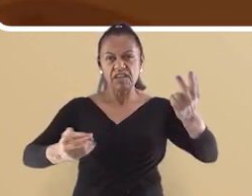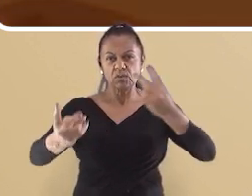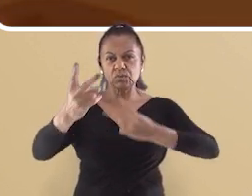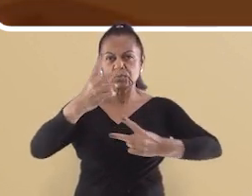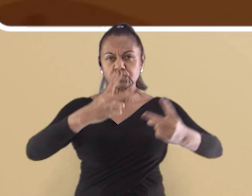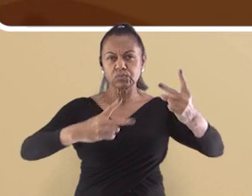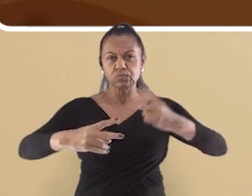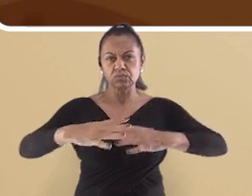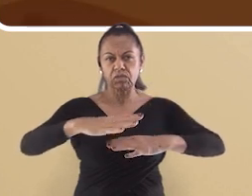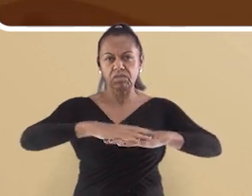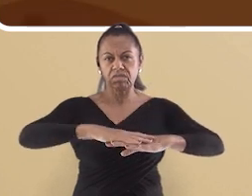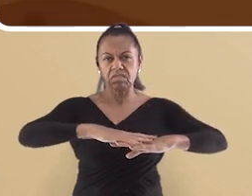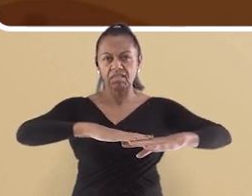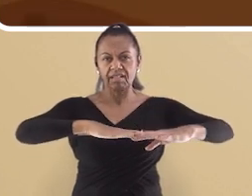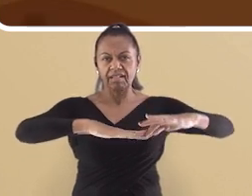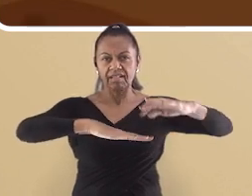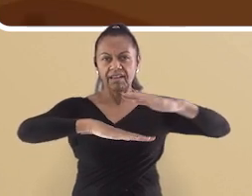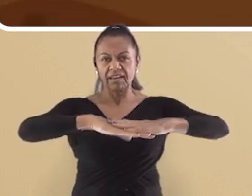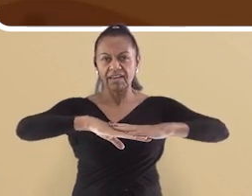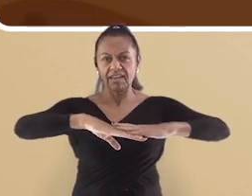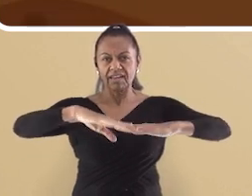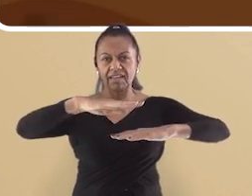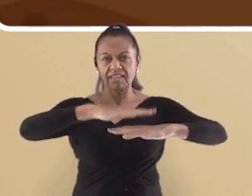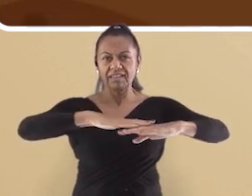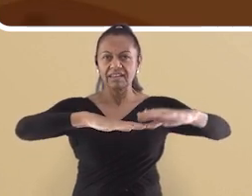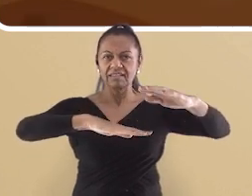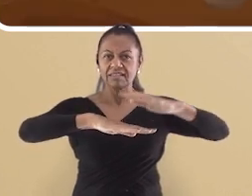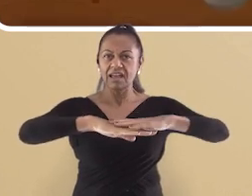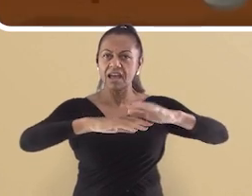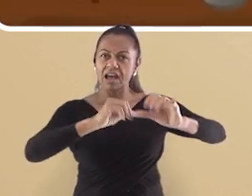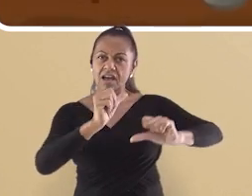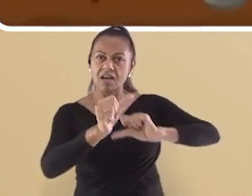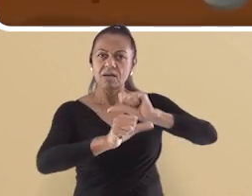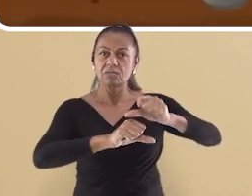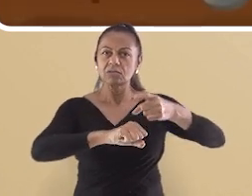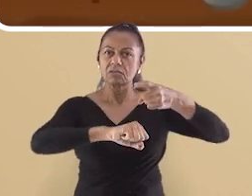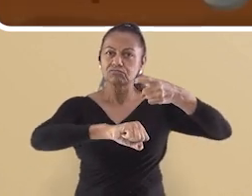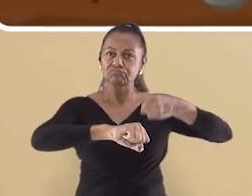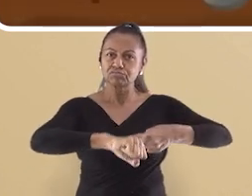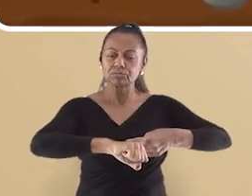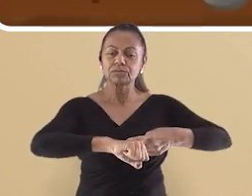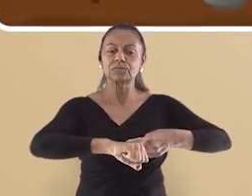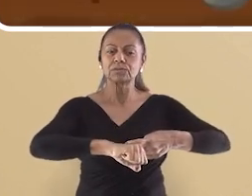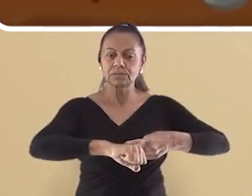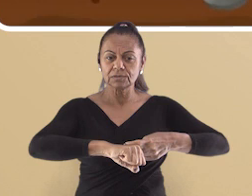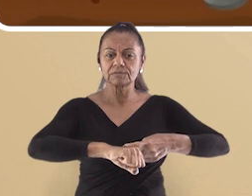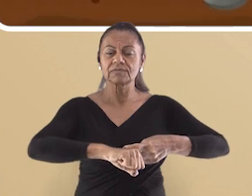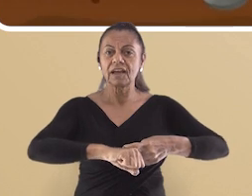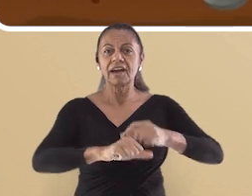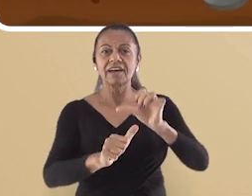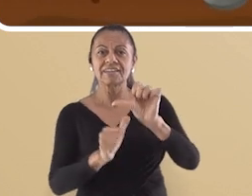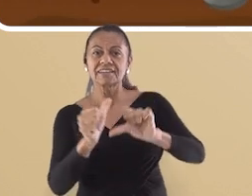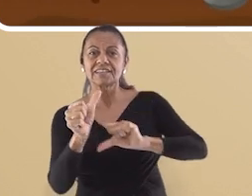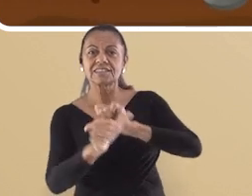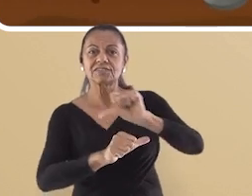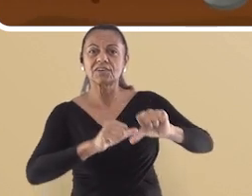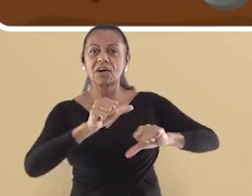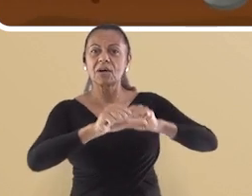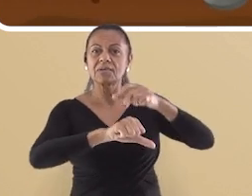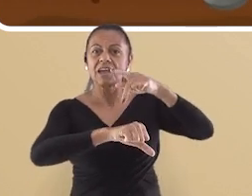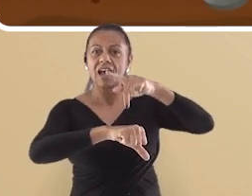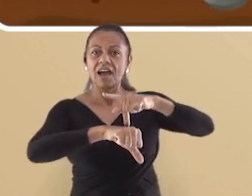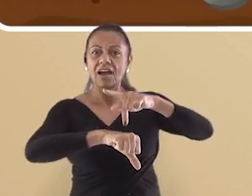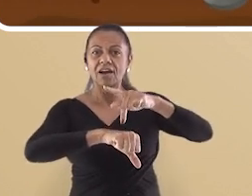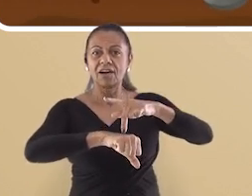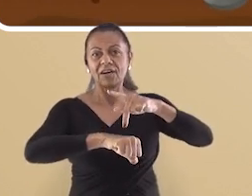assentam pela ação da água ou dos ventos. Essa camada de sedimento solidifica-se e depois acontece a